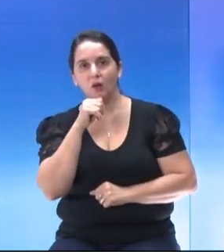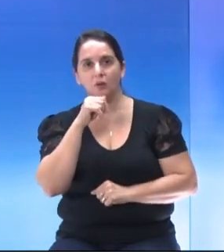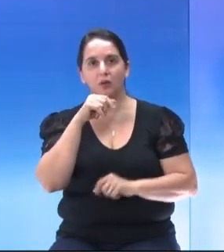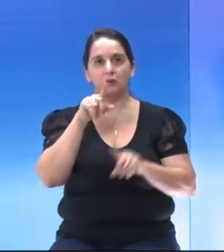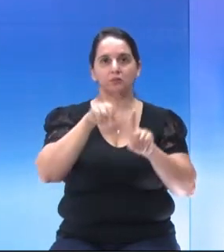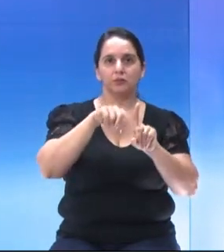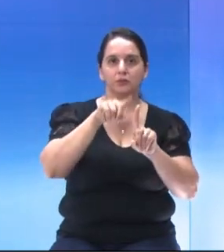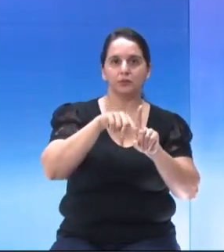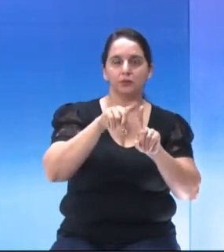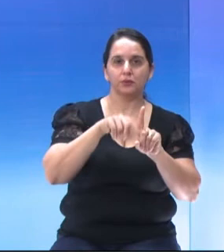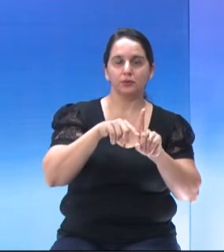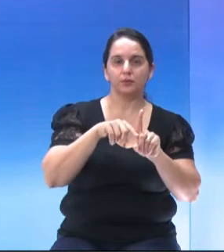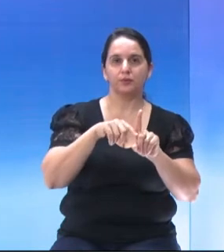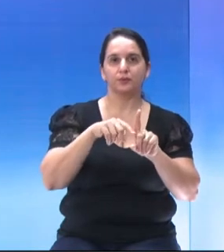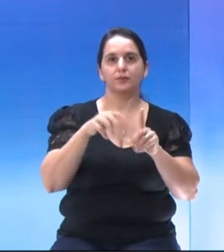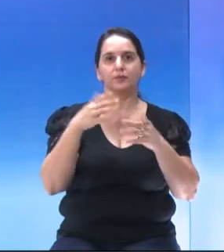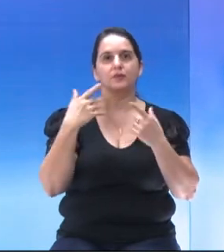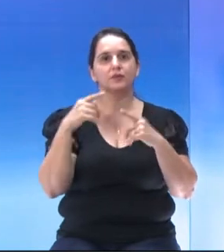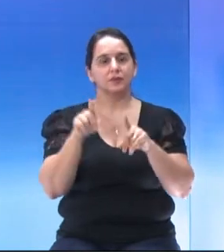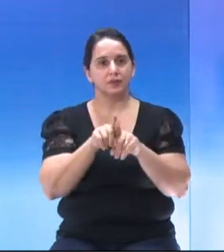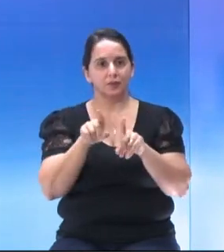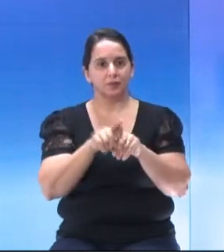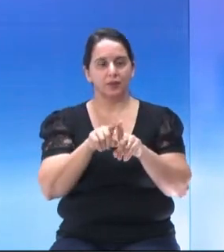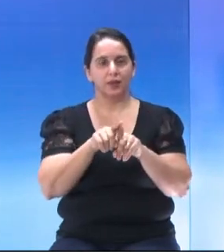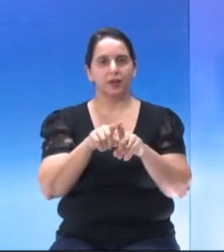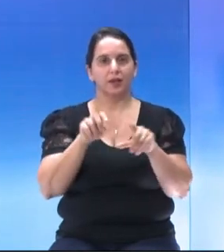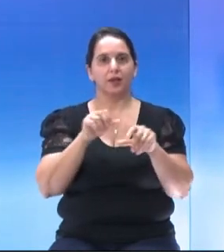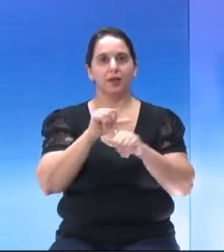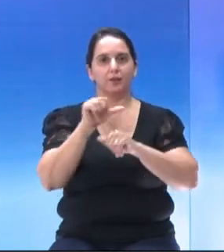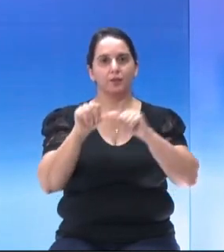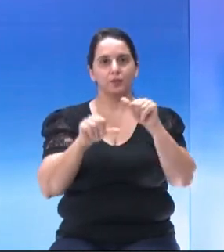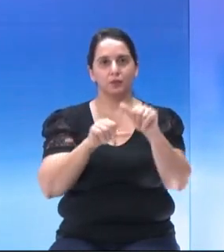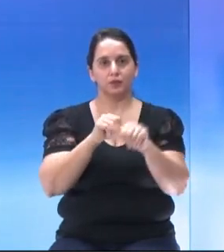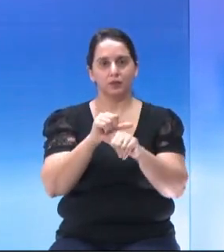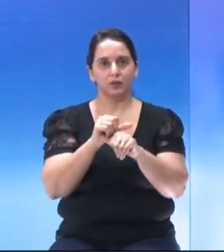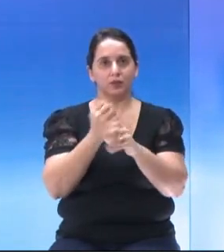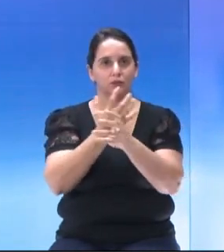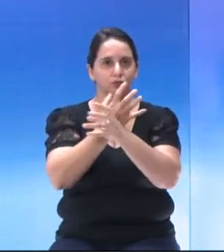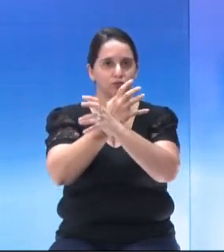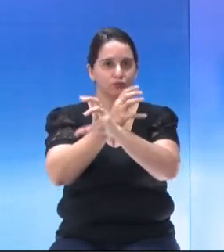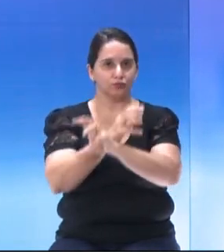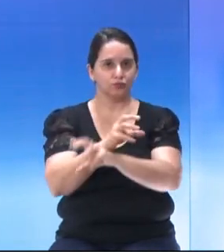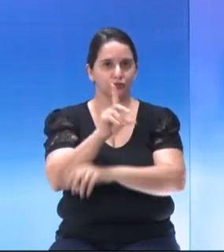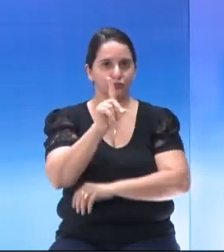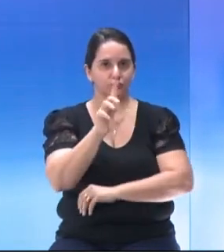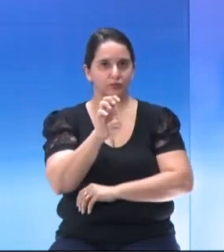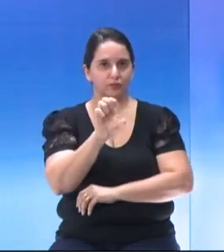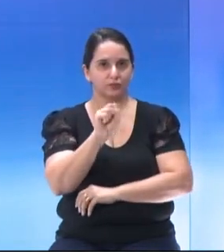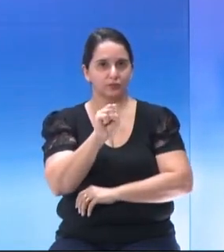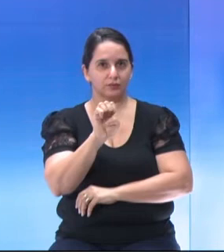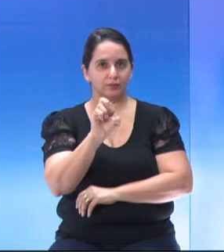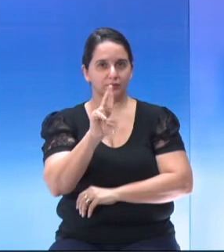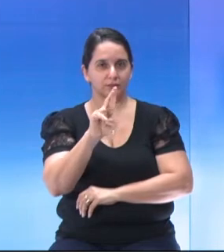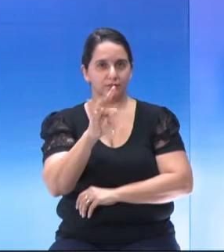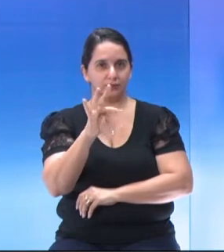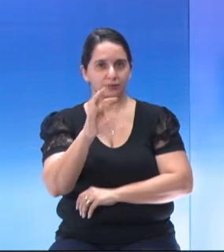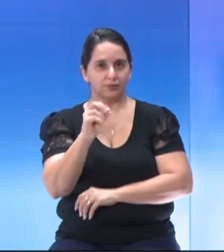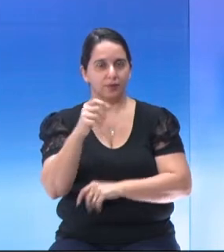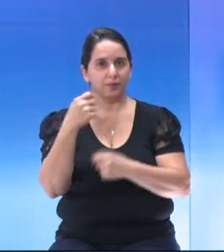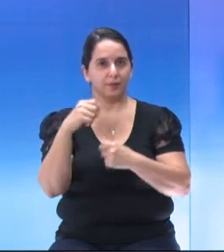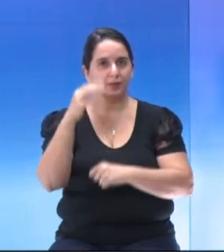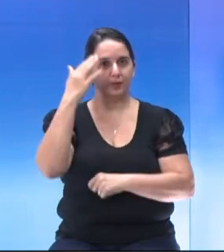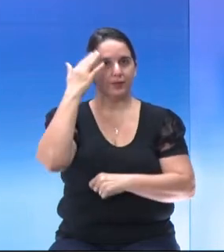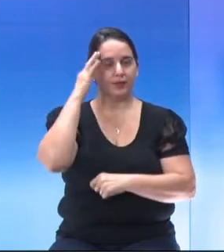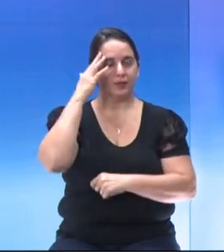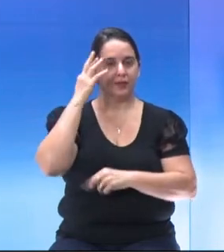ver com esse bioma chamado deserto. A gente precisa, enquanto aluno, entender e